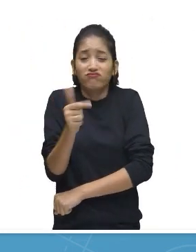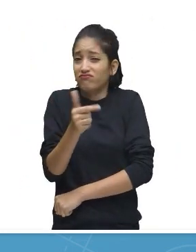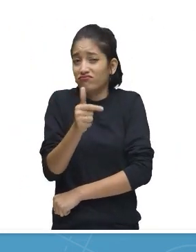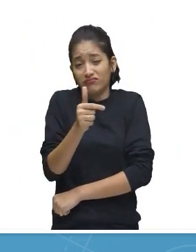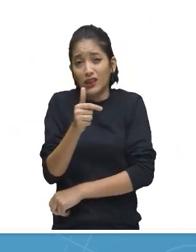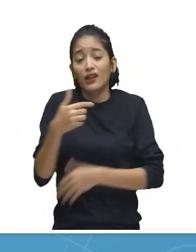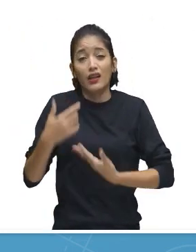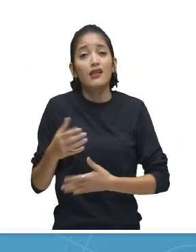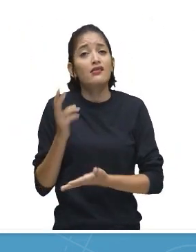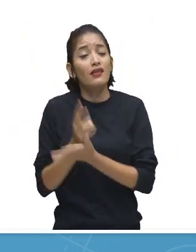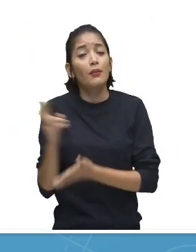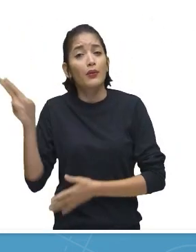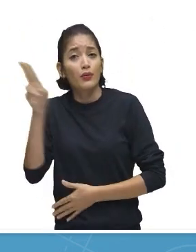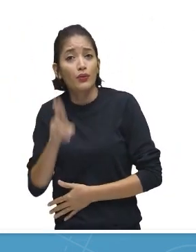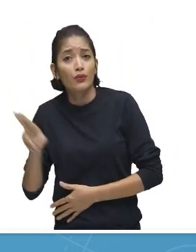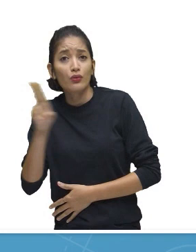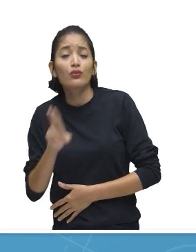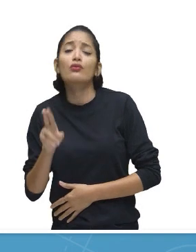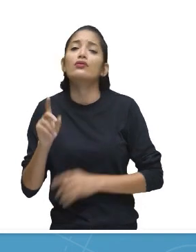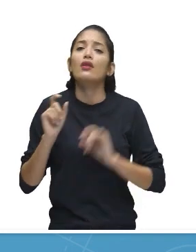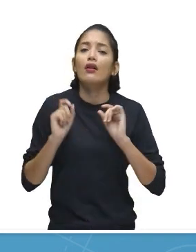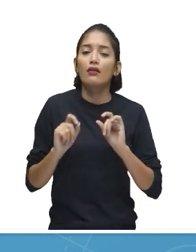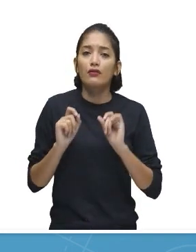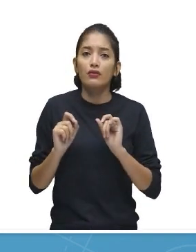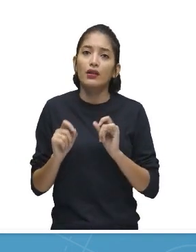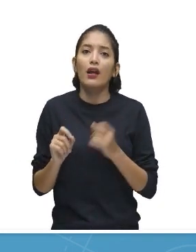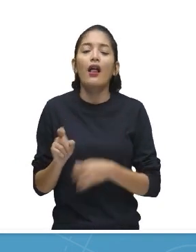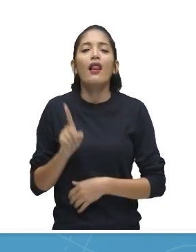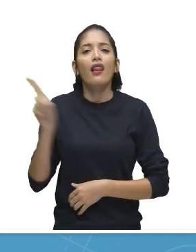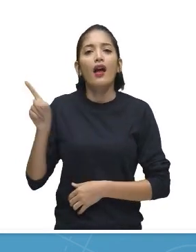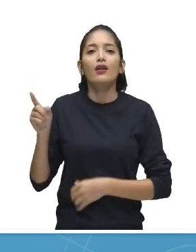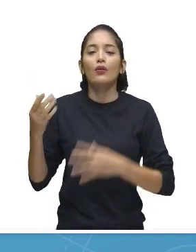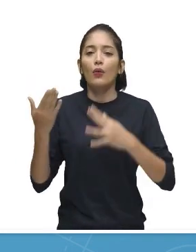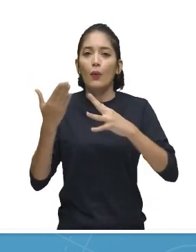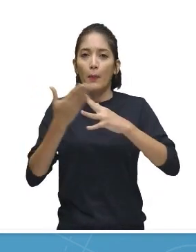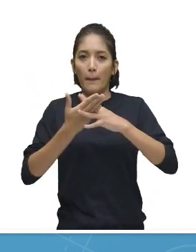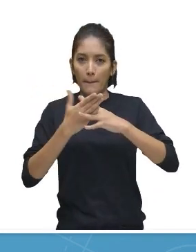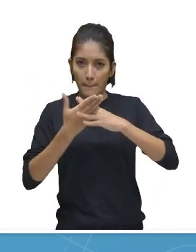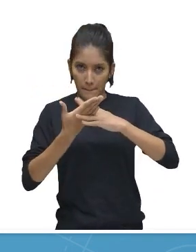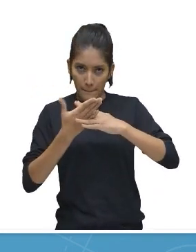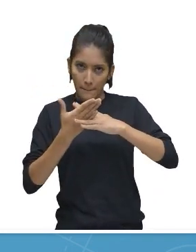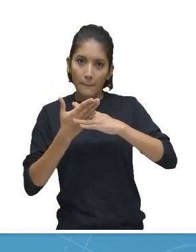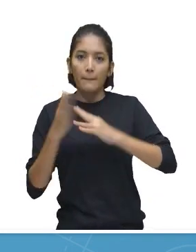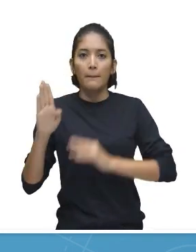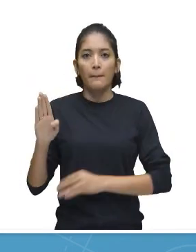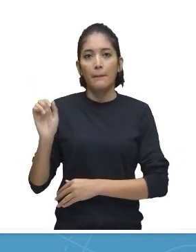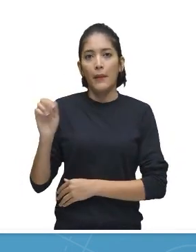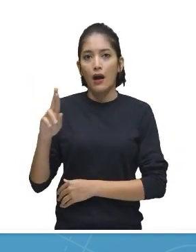muito utilizado no movimento barroco, utilizava o preto e o branco. Já